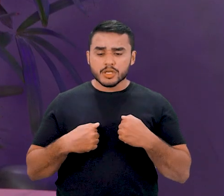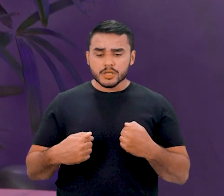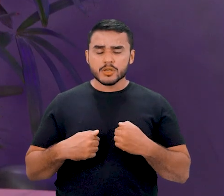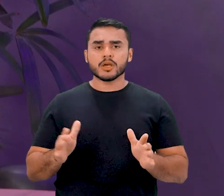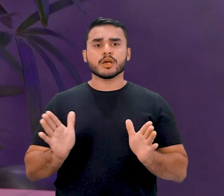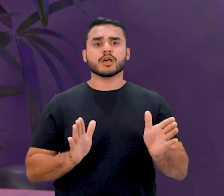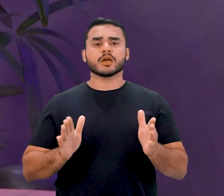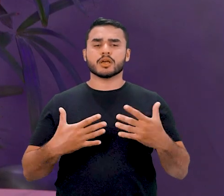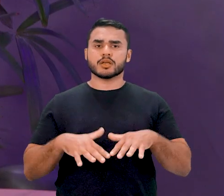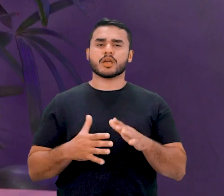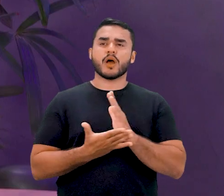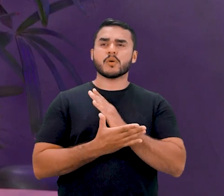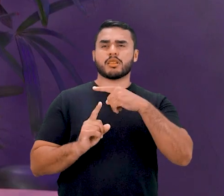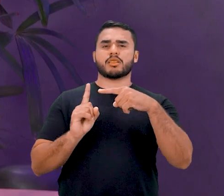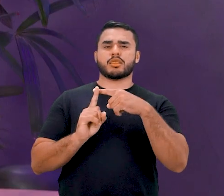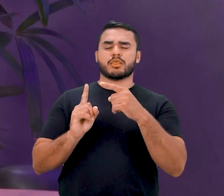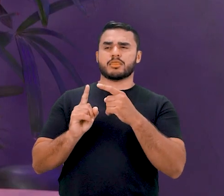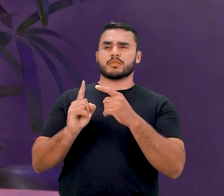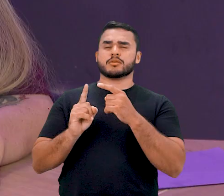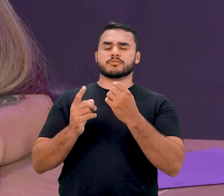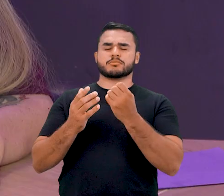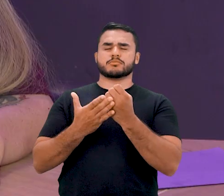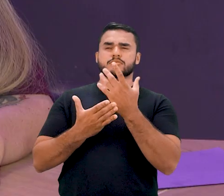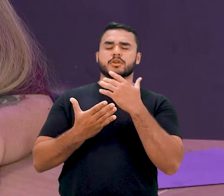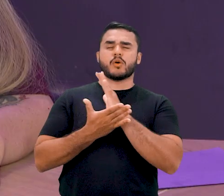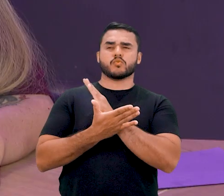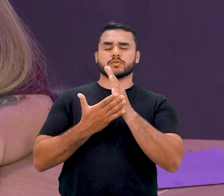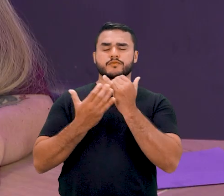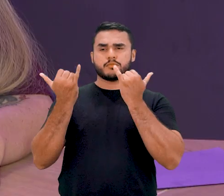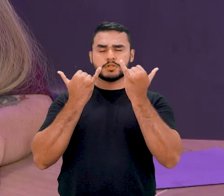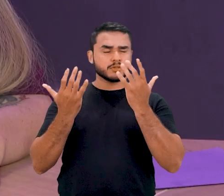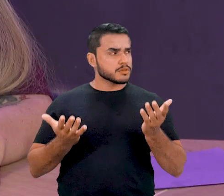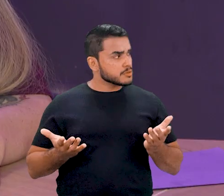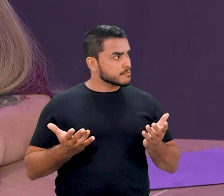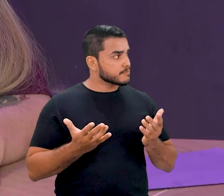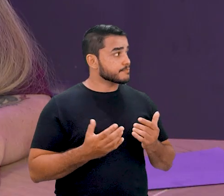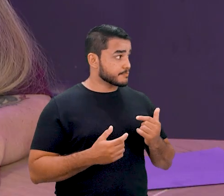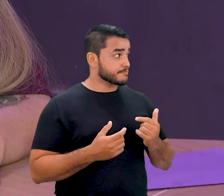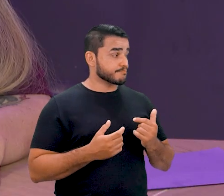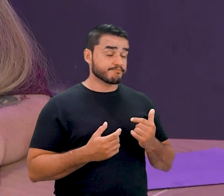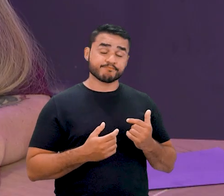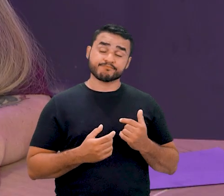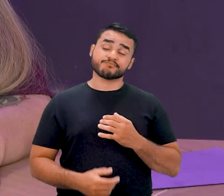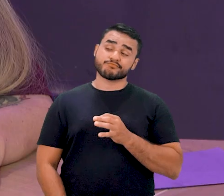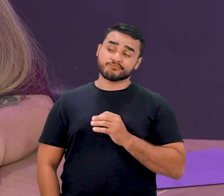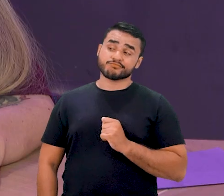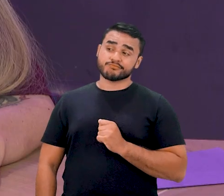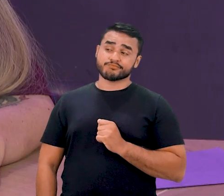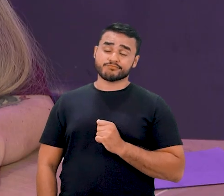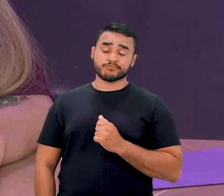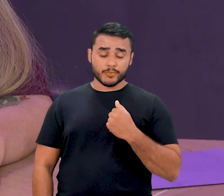só parcialmente ou que as pessoas acham que a gente merece saber. Eu já fui muitas vezes para consultório. Normalmente eu